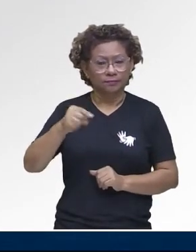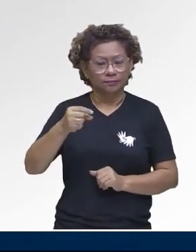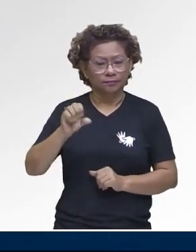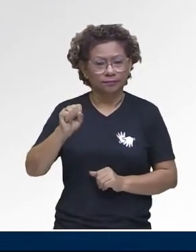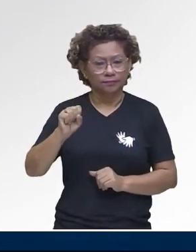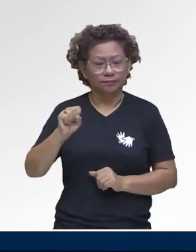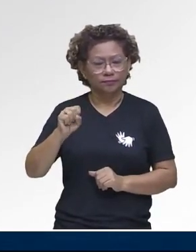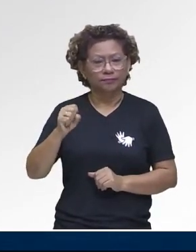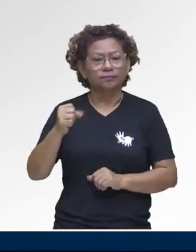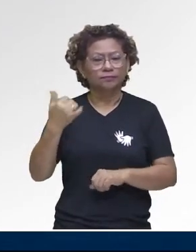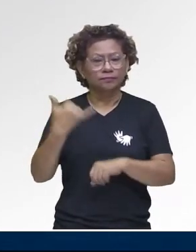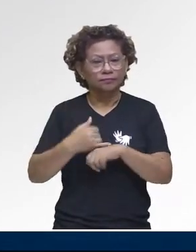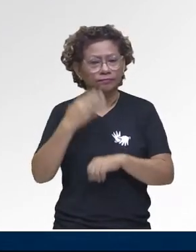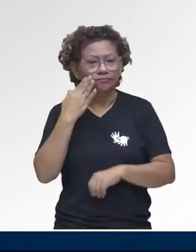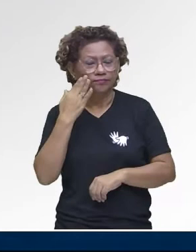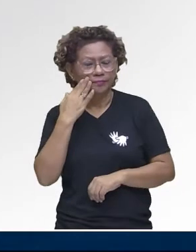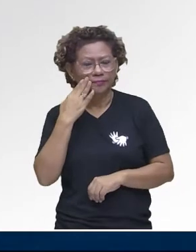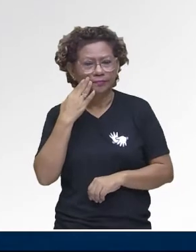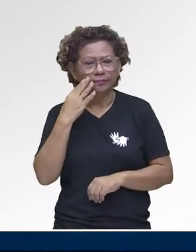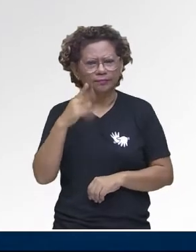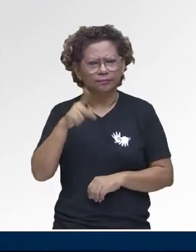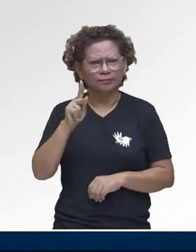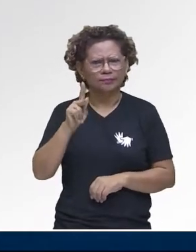1 quilo de cebola, R$